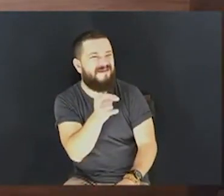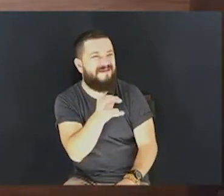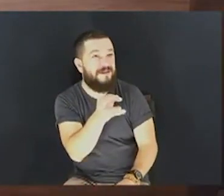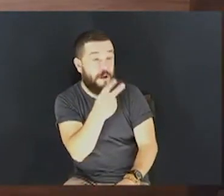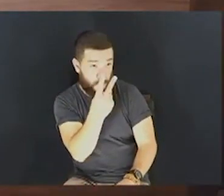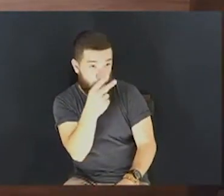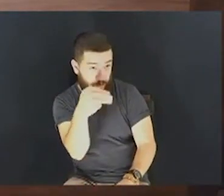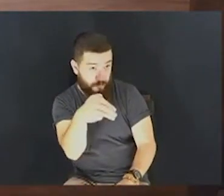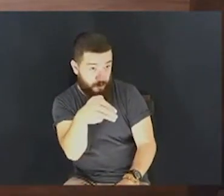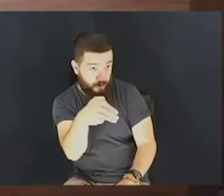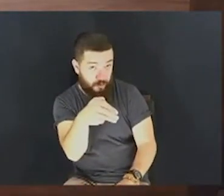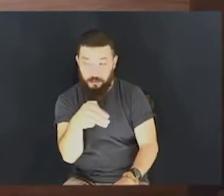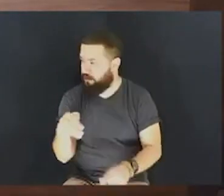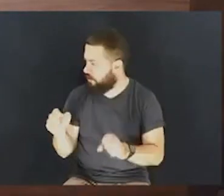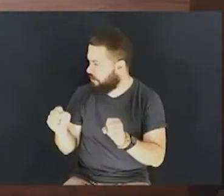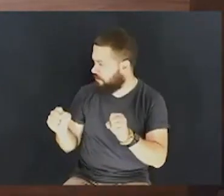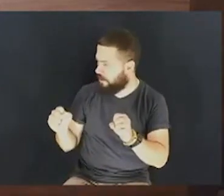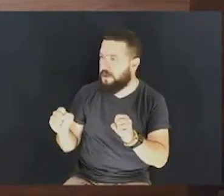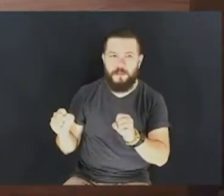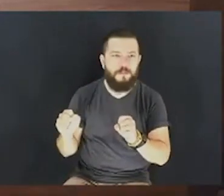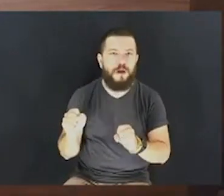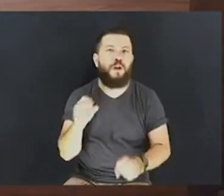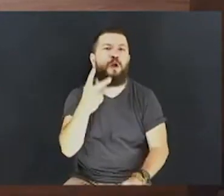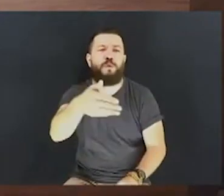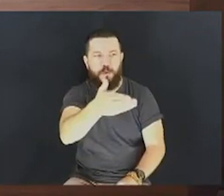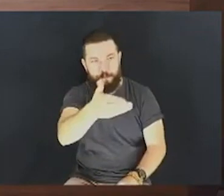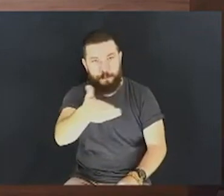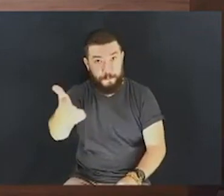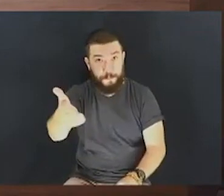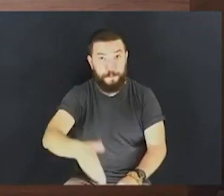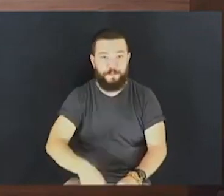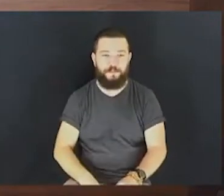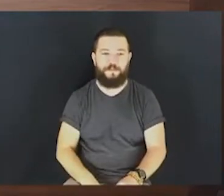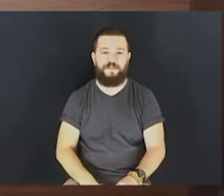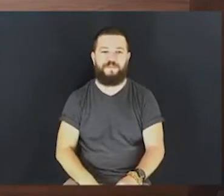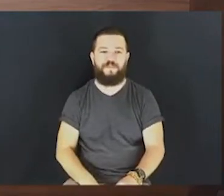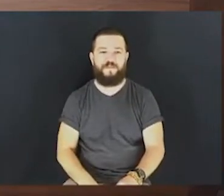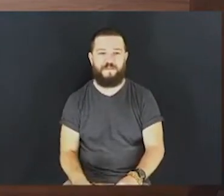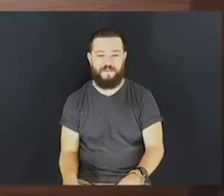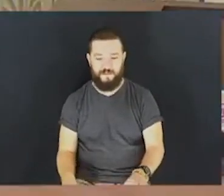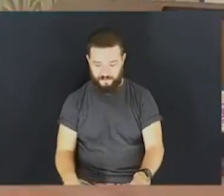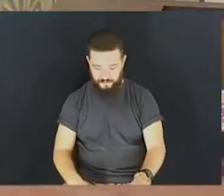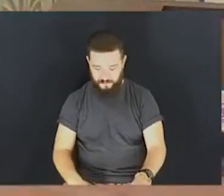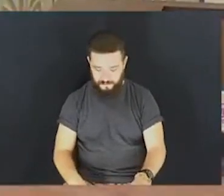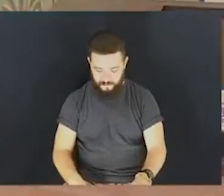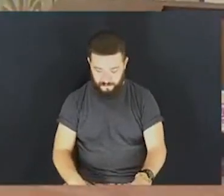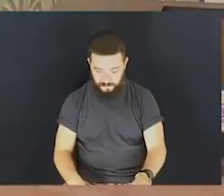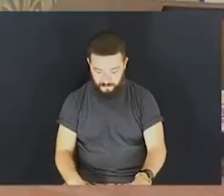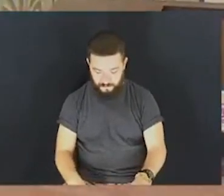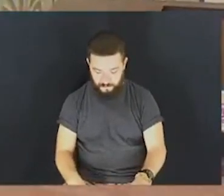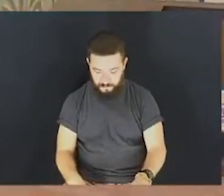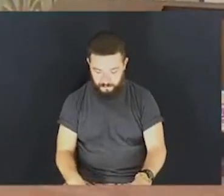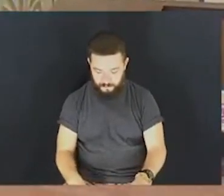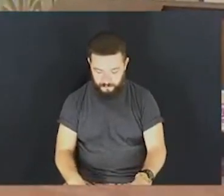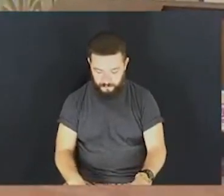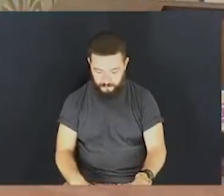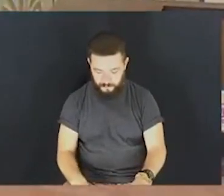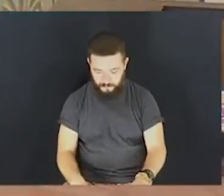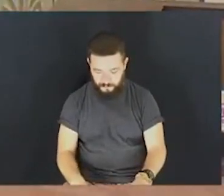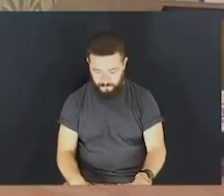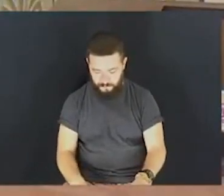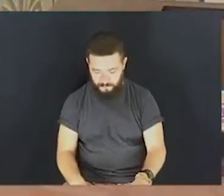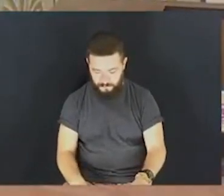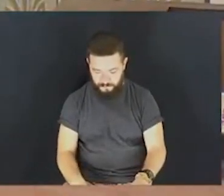Éder Borges aí desenvolver o seu pronunciamento. Obrigado, senhor presidente. Cumprimento o nosso deputado Denian